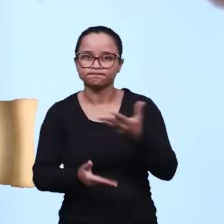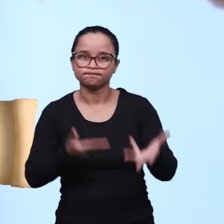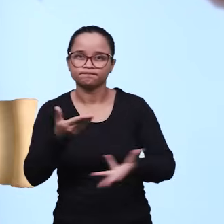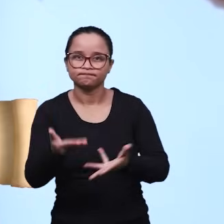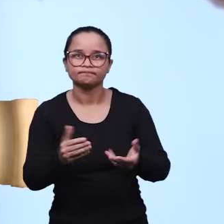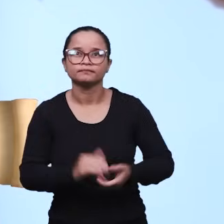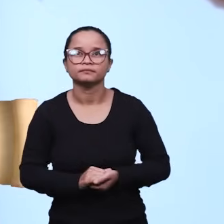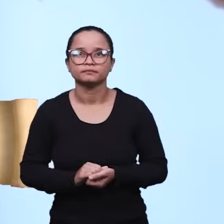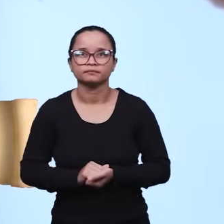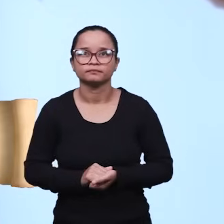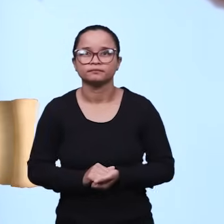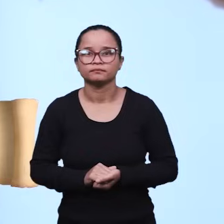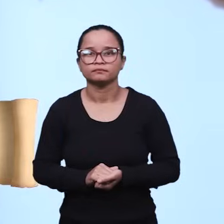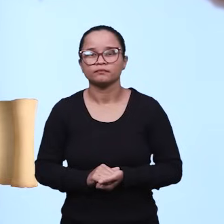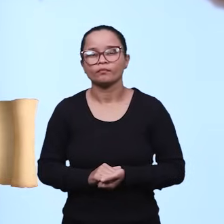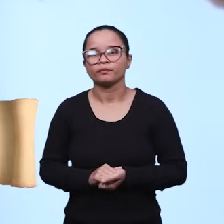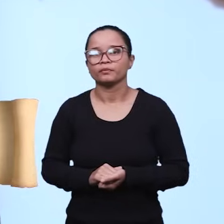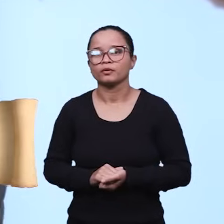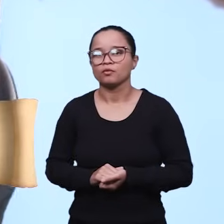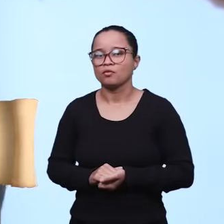O